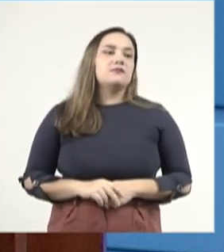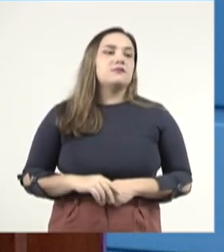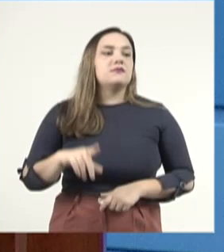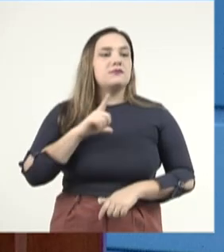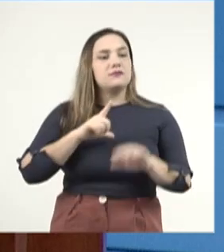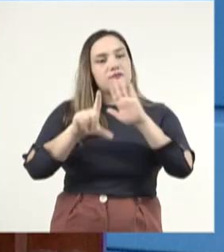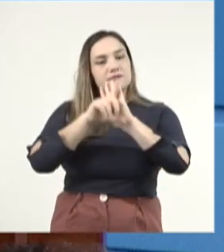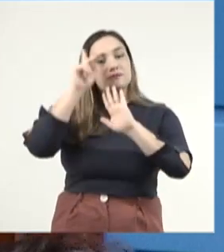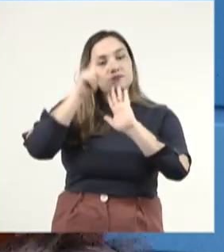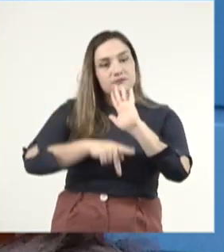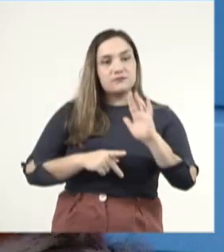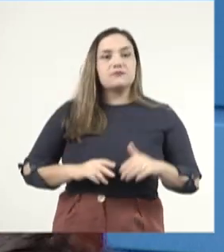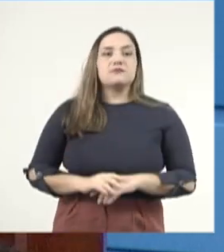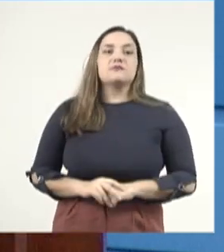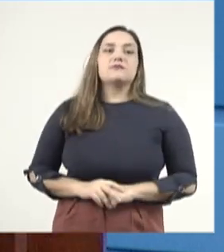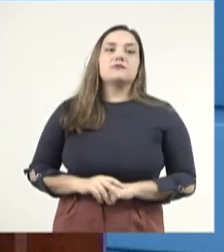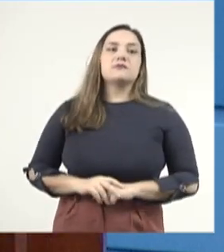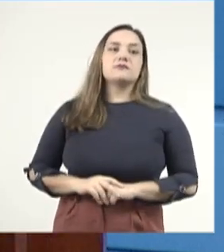lei para